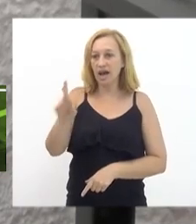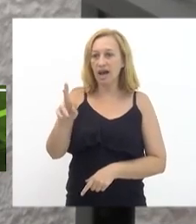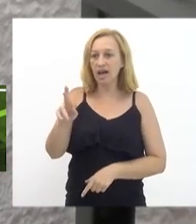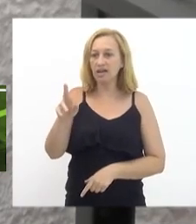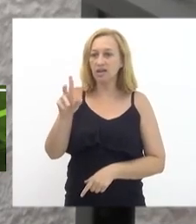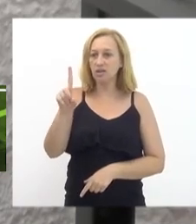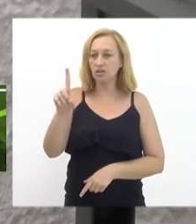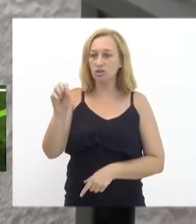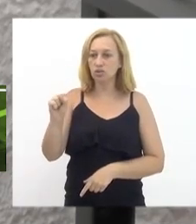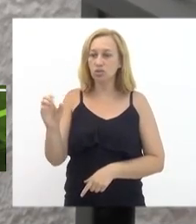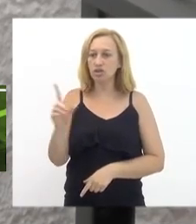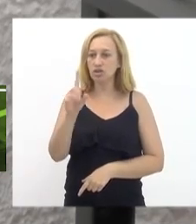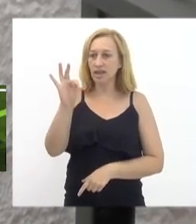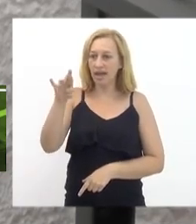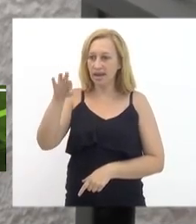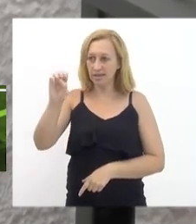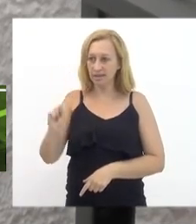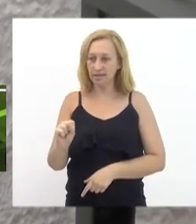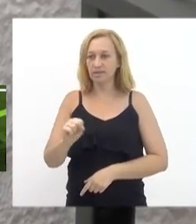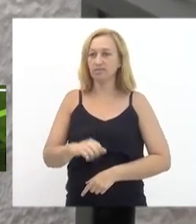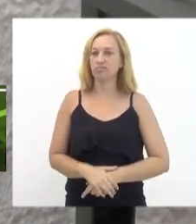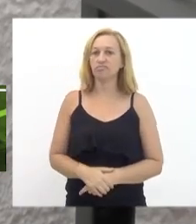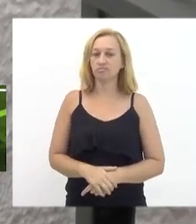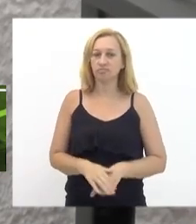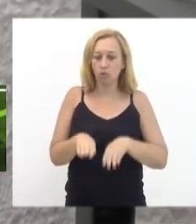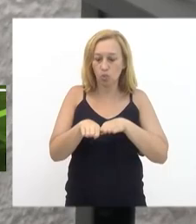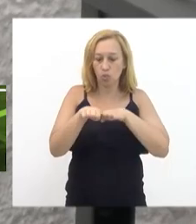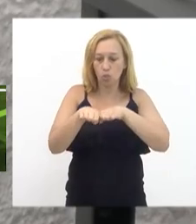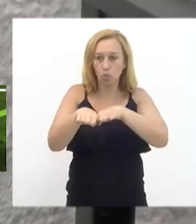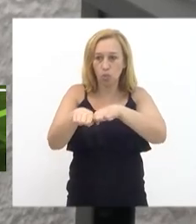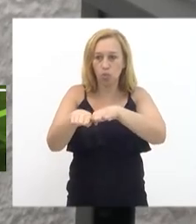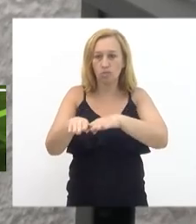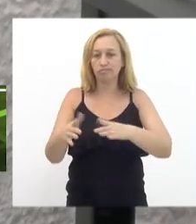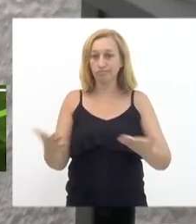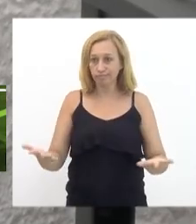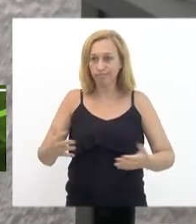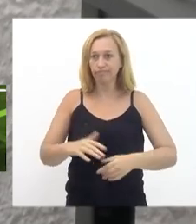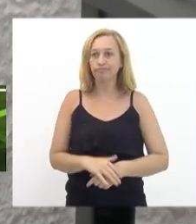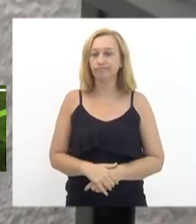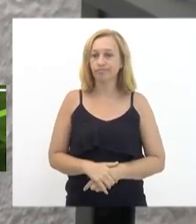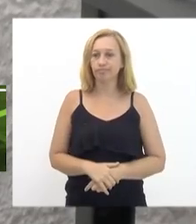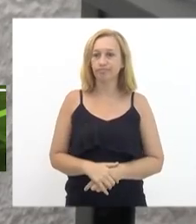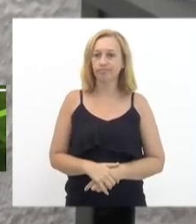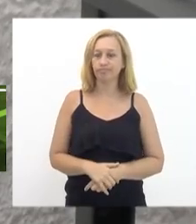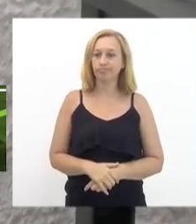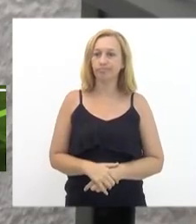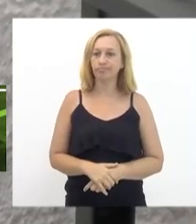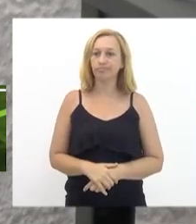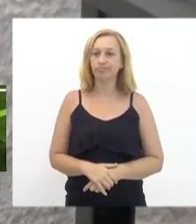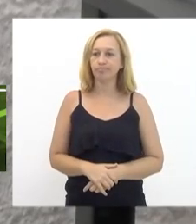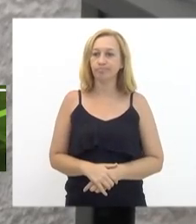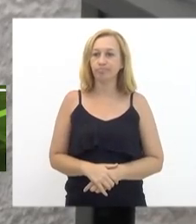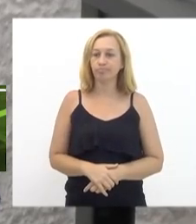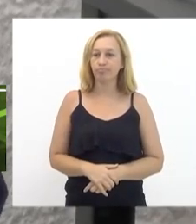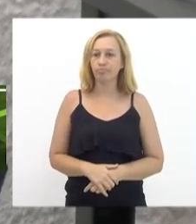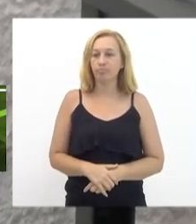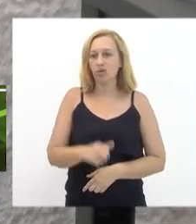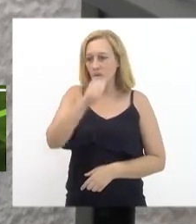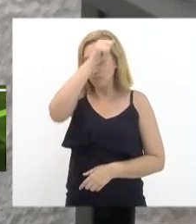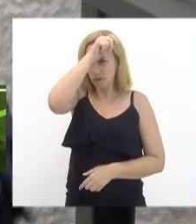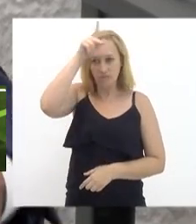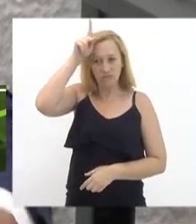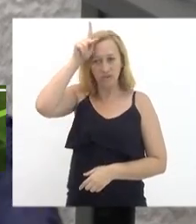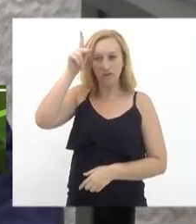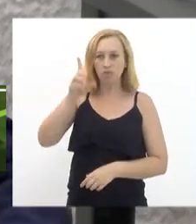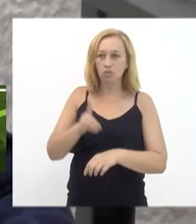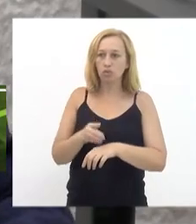não está na Conceição a fazer os viadutos não está na Conceição eu Prefeito Dr